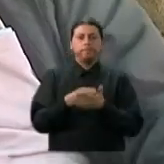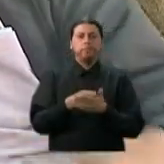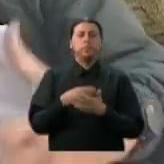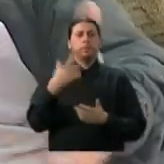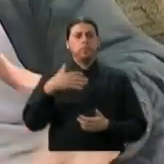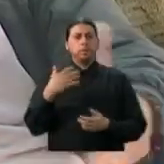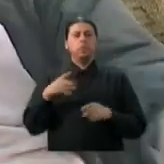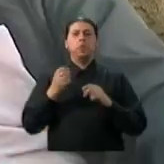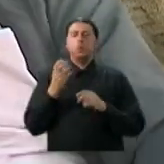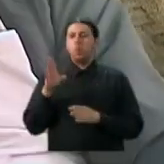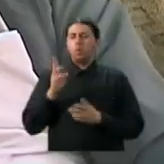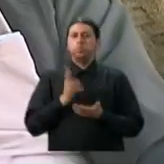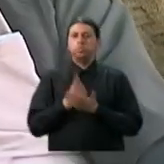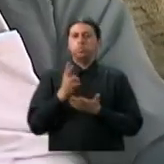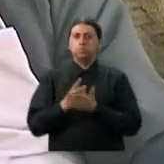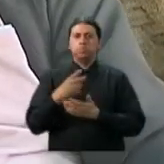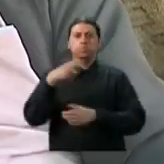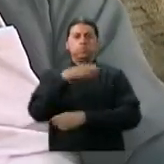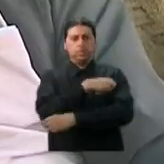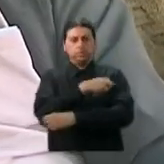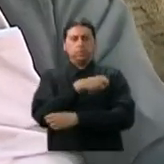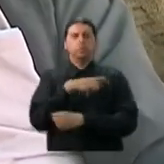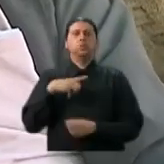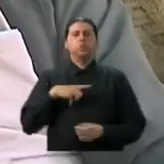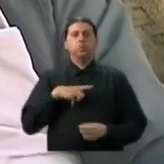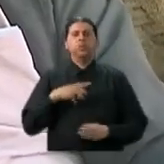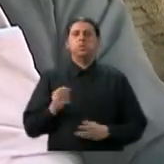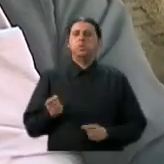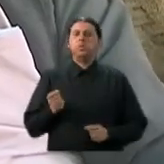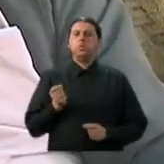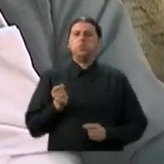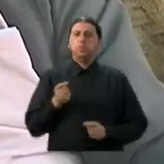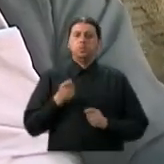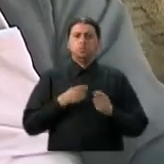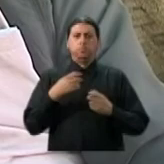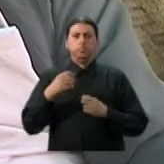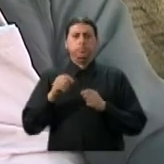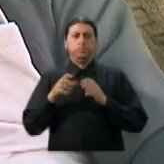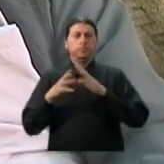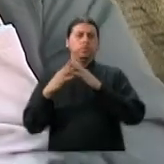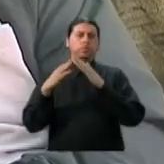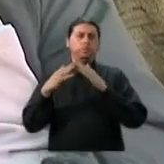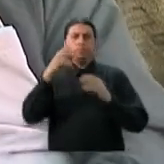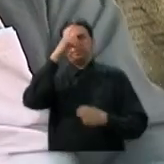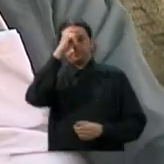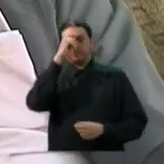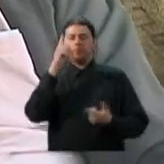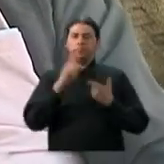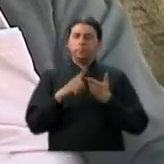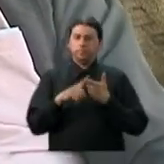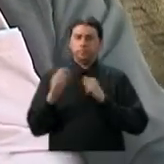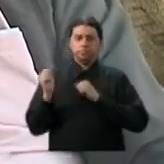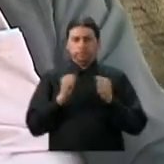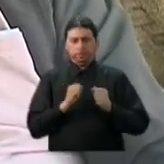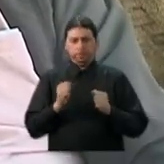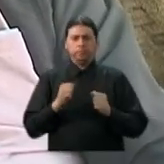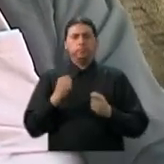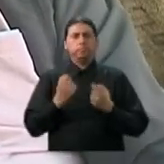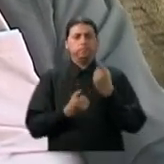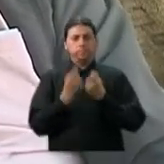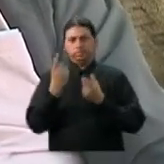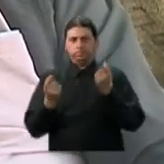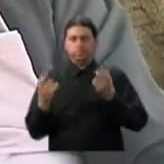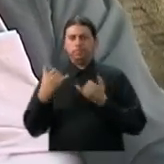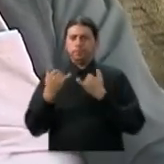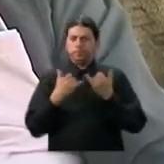ou obtida de alguma maneira particular, porque era possível inocular das pessoas que tinham, por